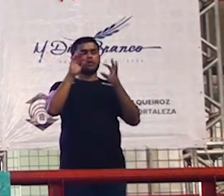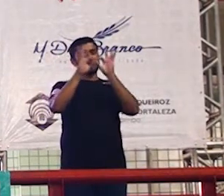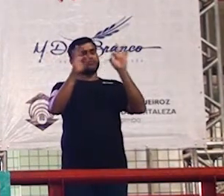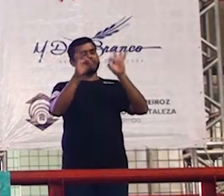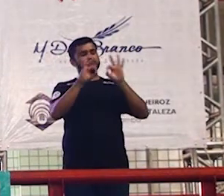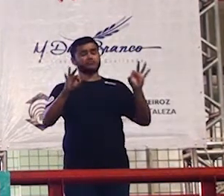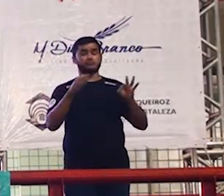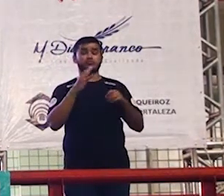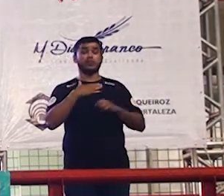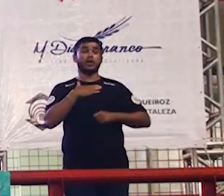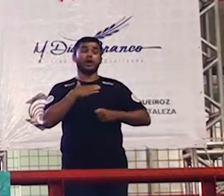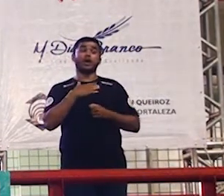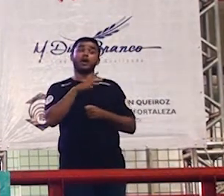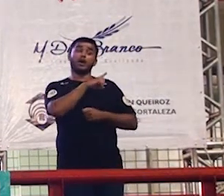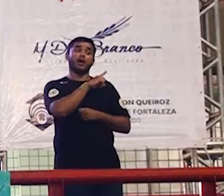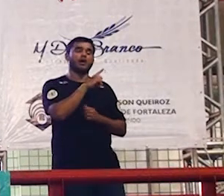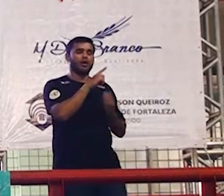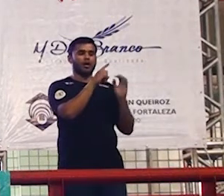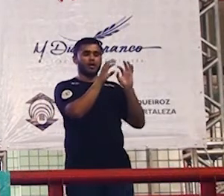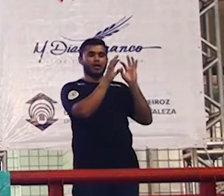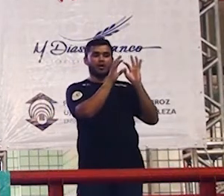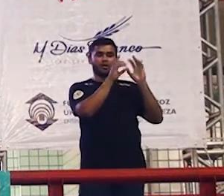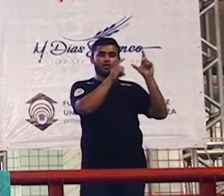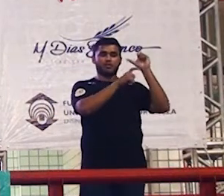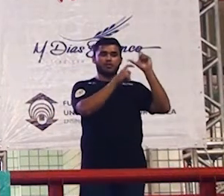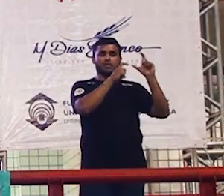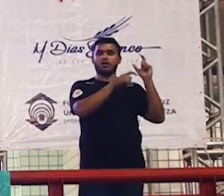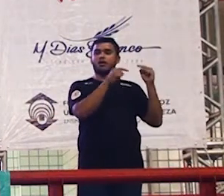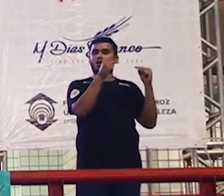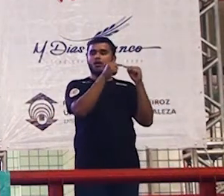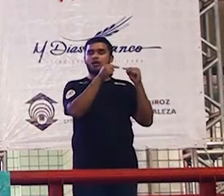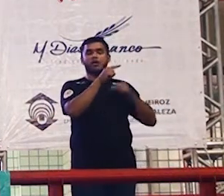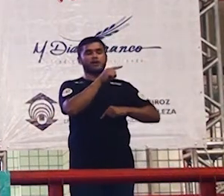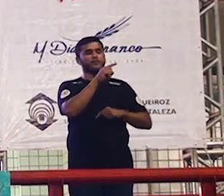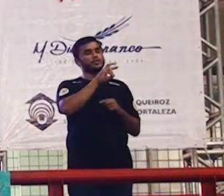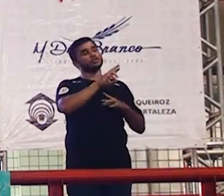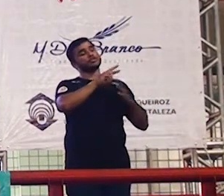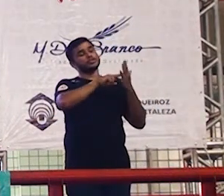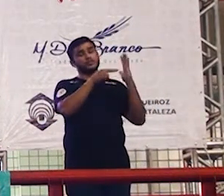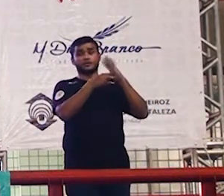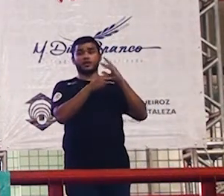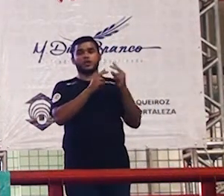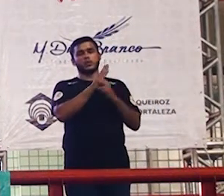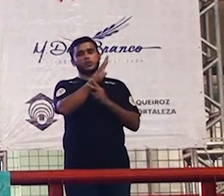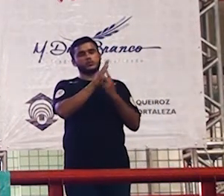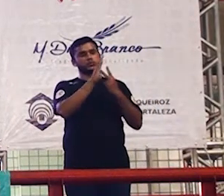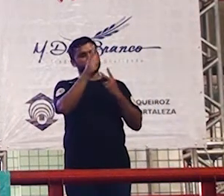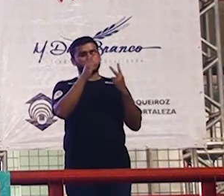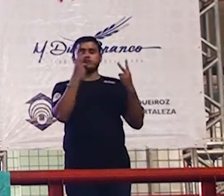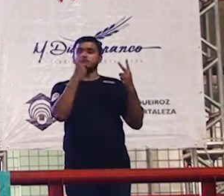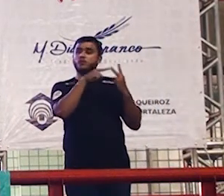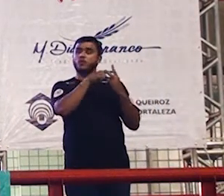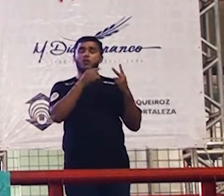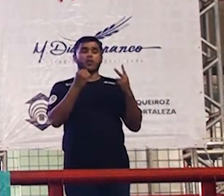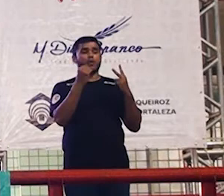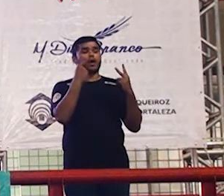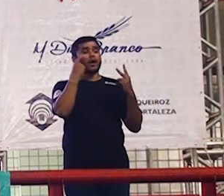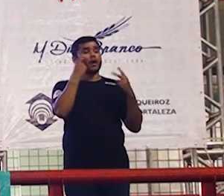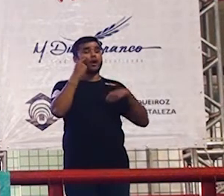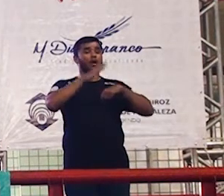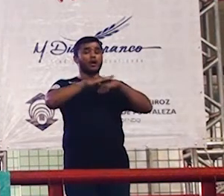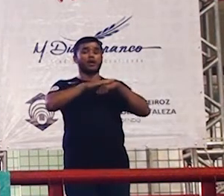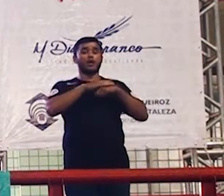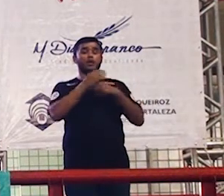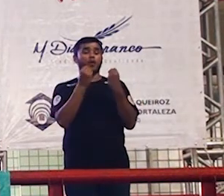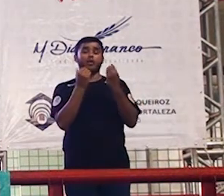tirinha a expressão adquire um sentido o quê? Ambíguo, pois significa também a forma como o poeta deve abordar seu